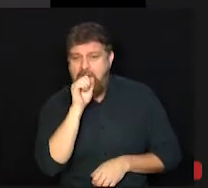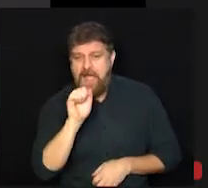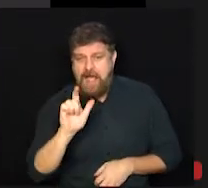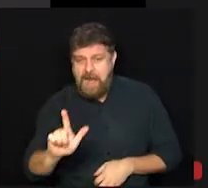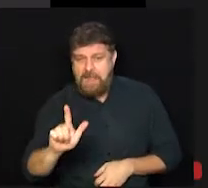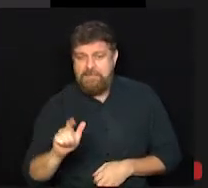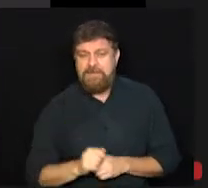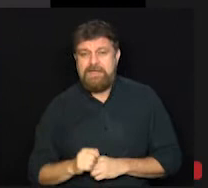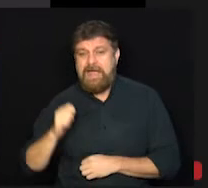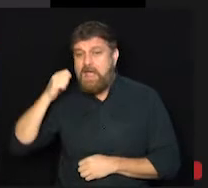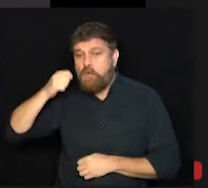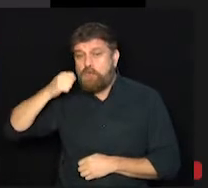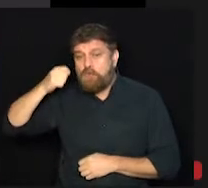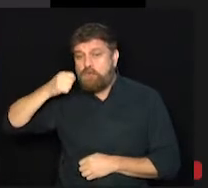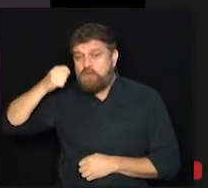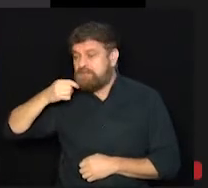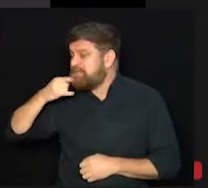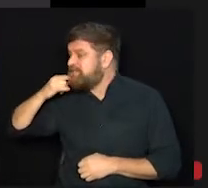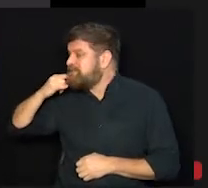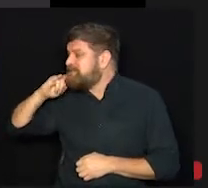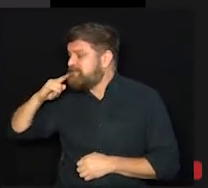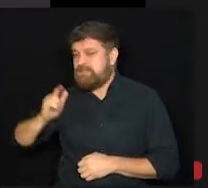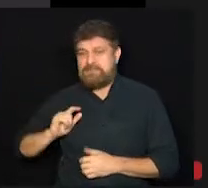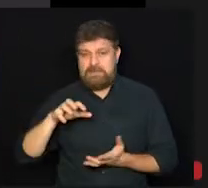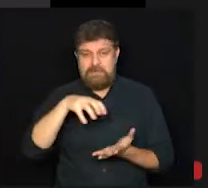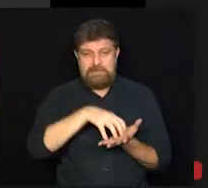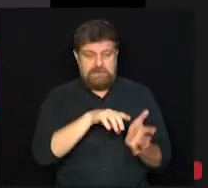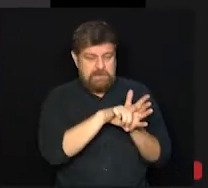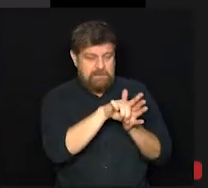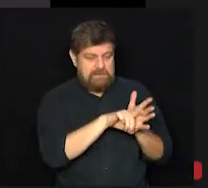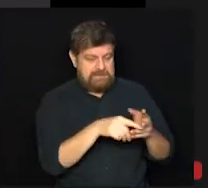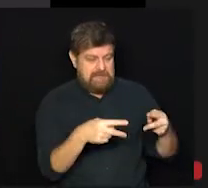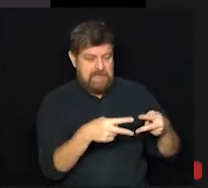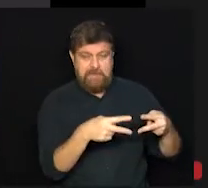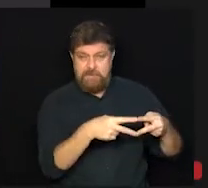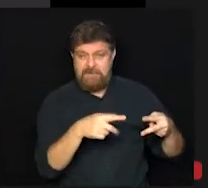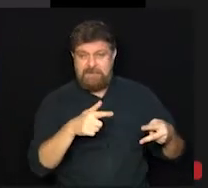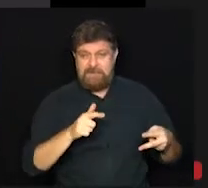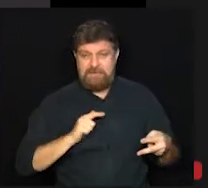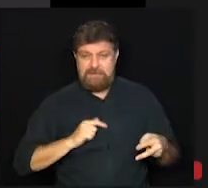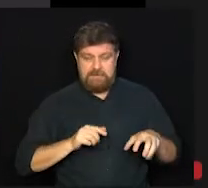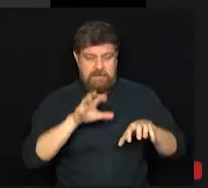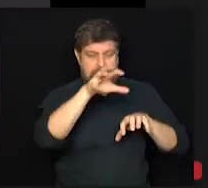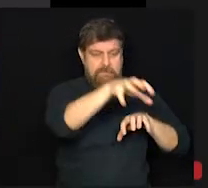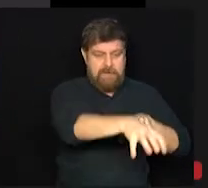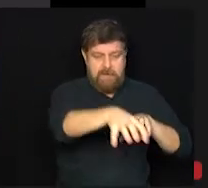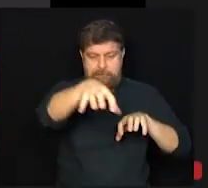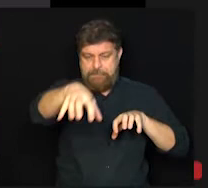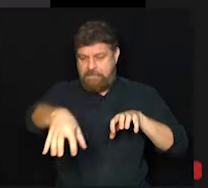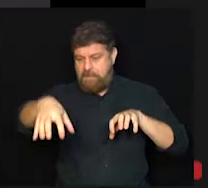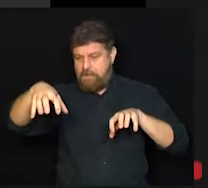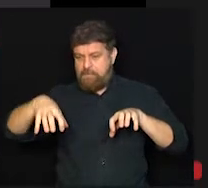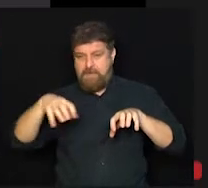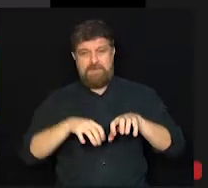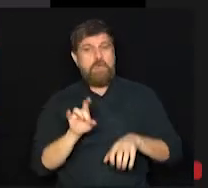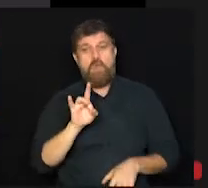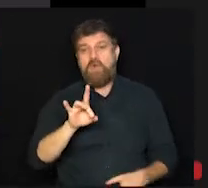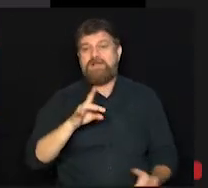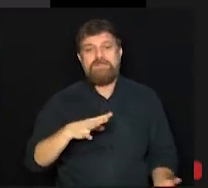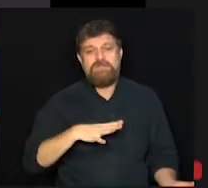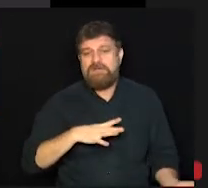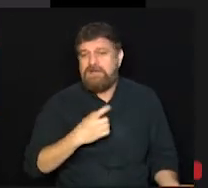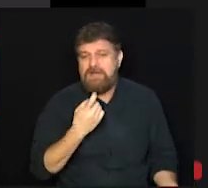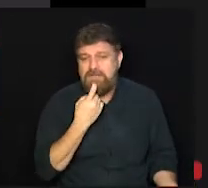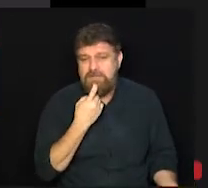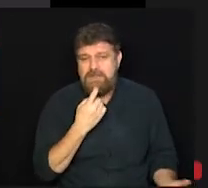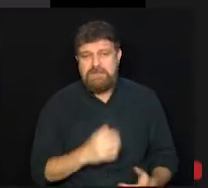odontologia em Piracicaba, temos uma unidade de pesquisa em Paulínia, então por isso que a gente diz que nós temos mais do que um campi, na